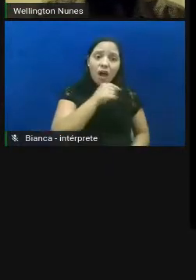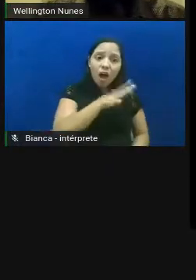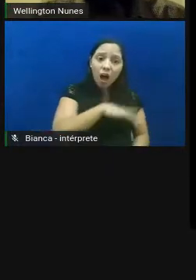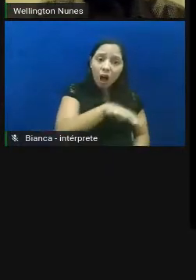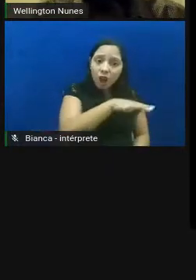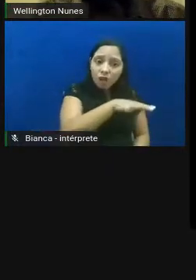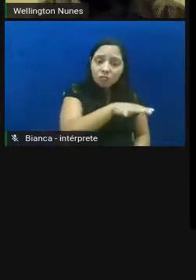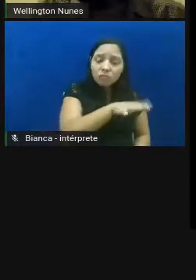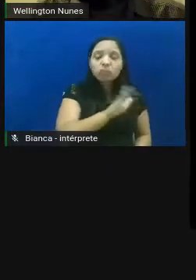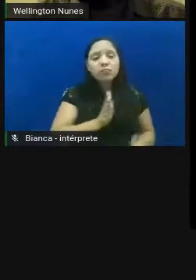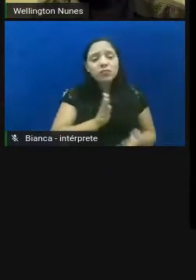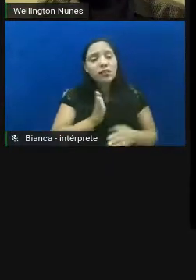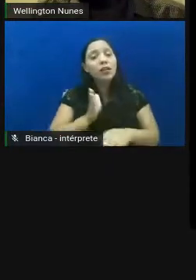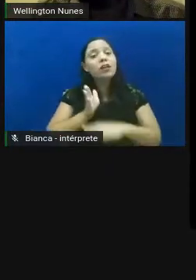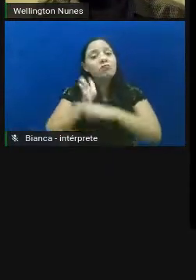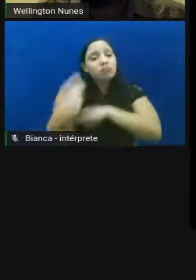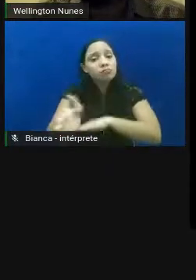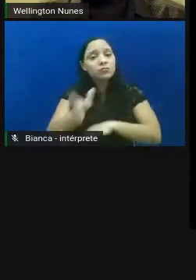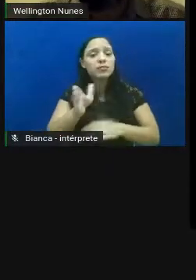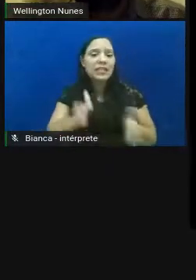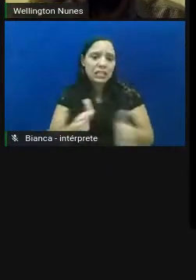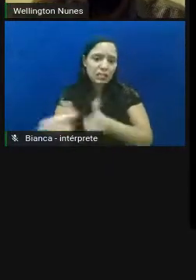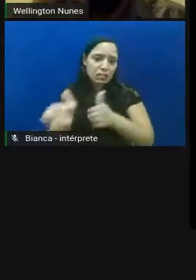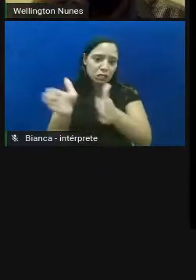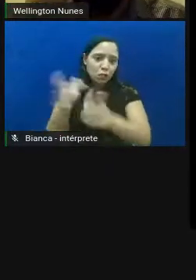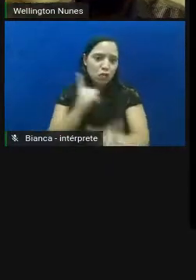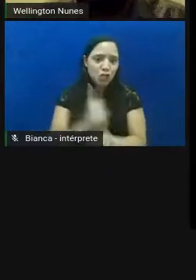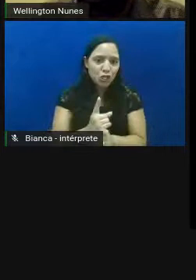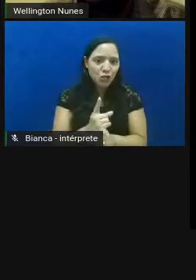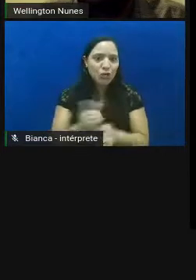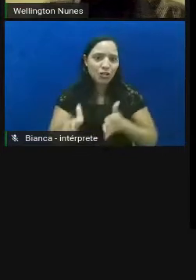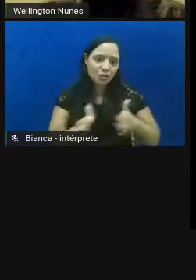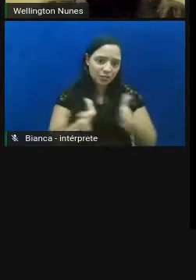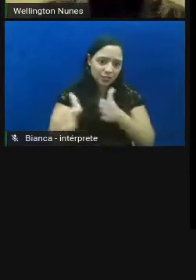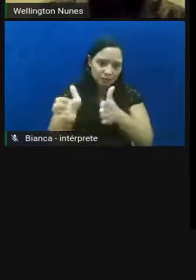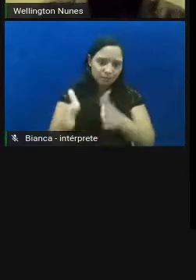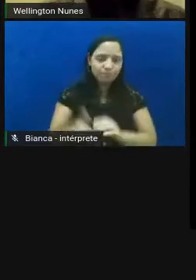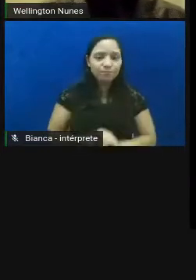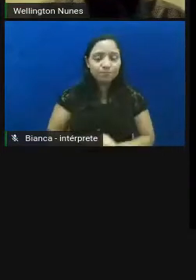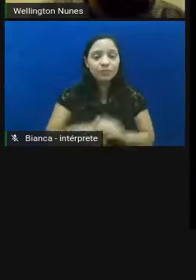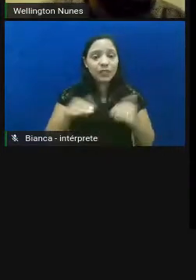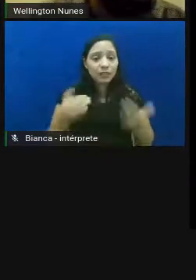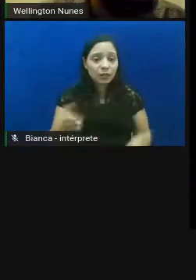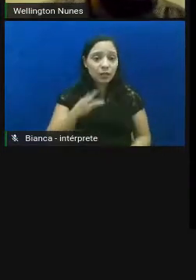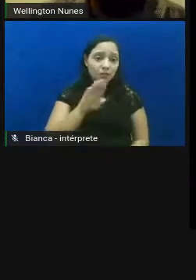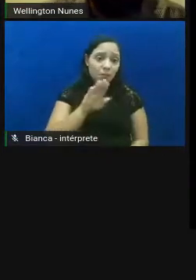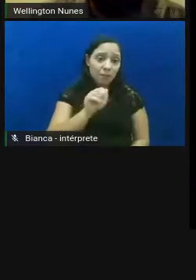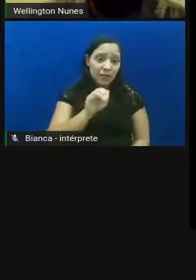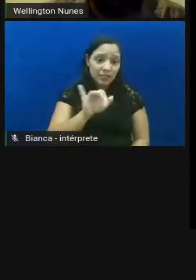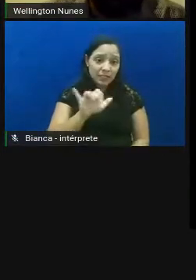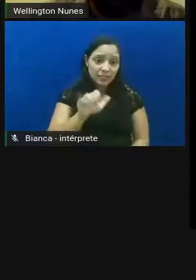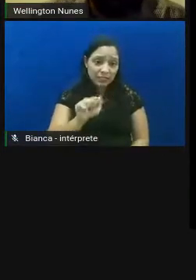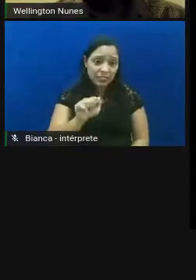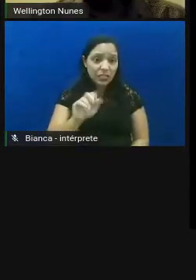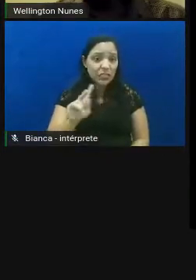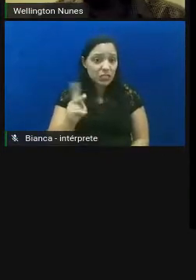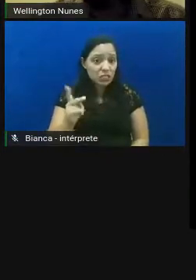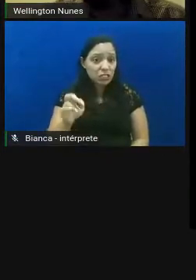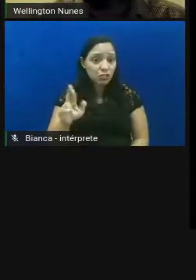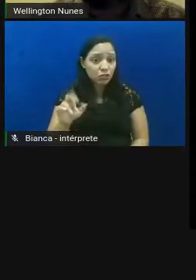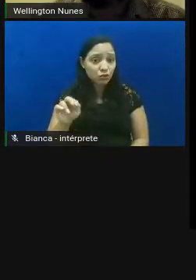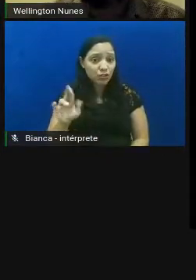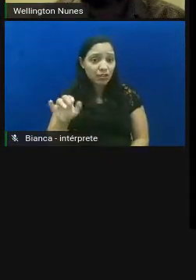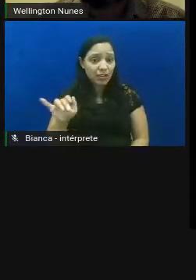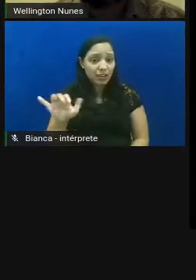Uma preocupação é sempre sobre a qualidade da água que nós bebemos. E a bacia hidrográfica se faz, então, necessária